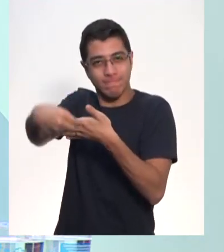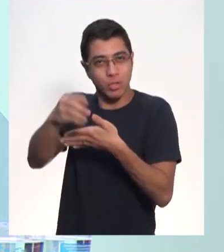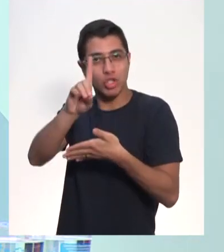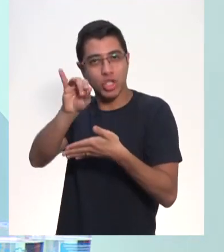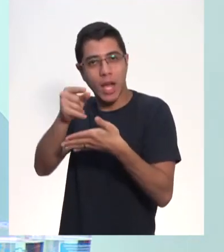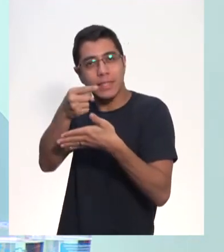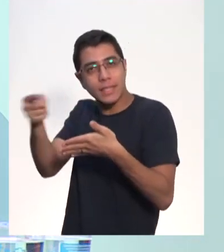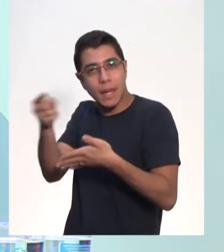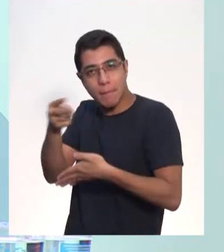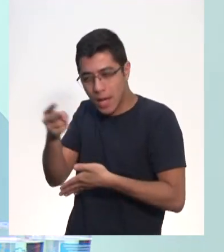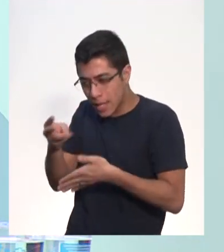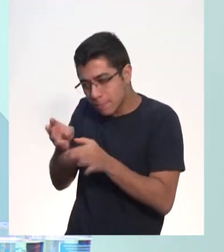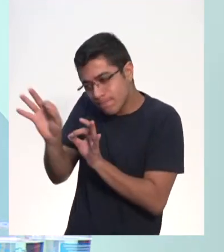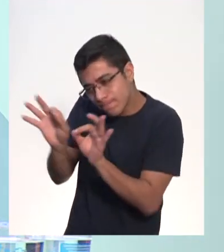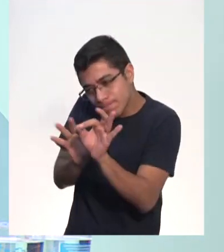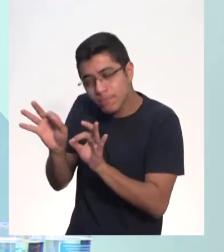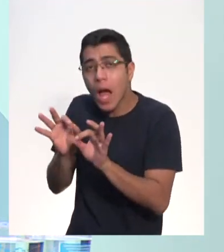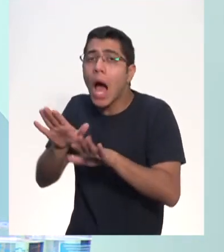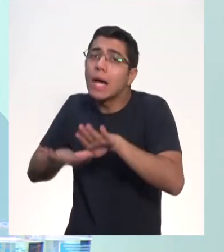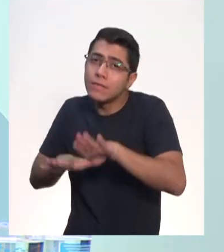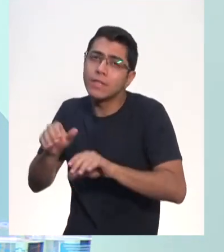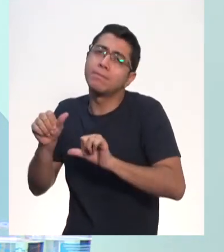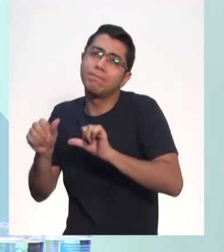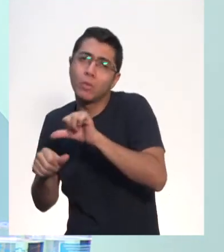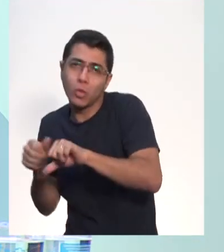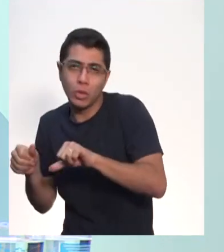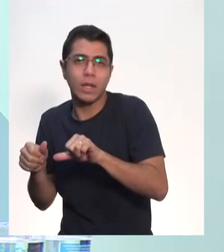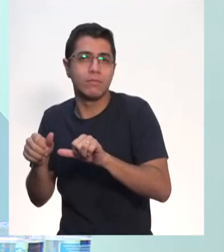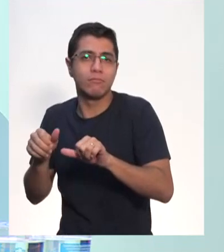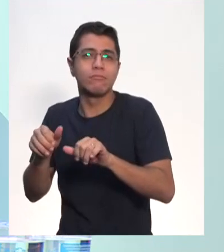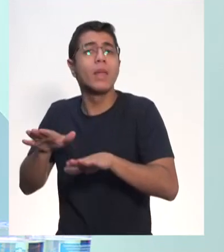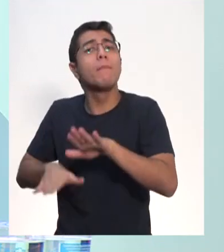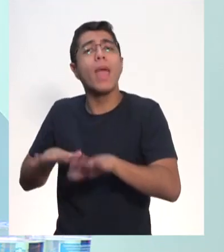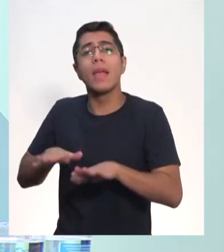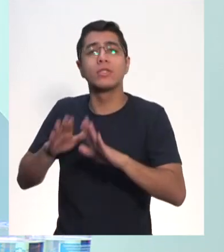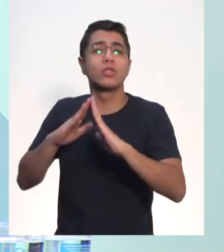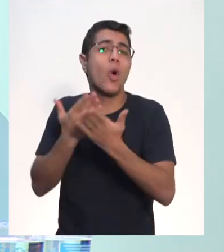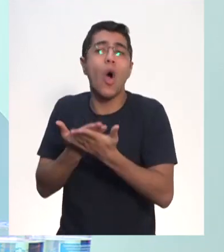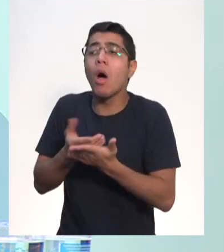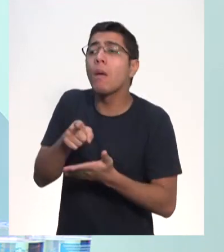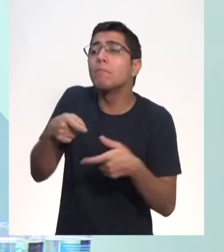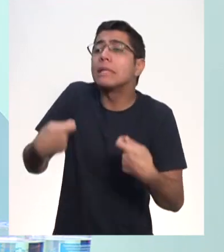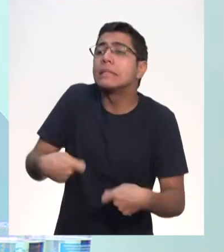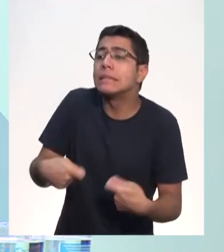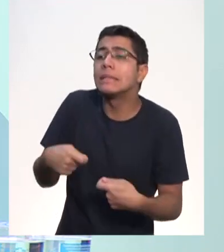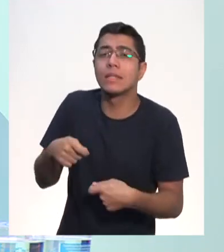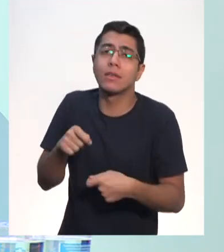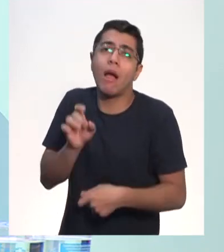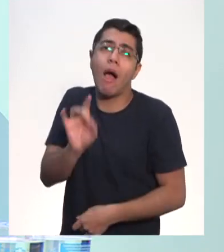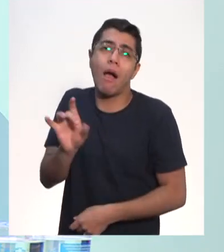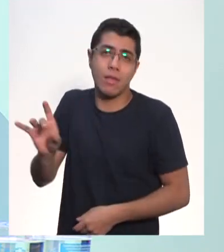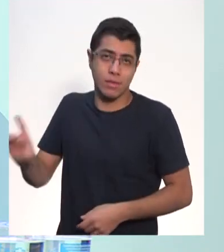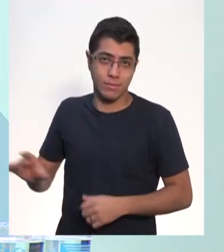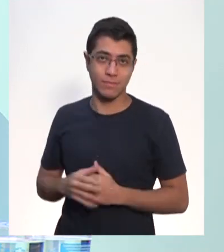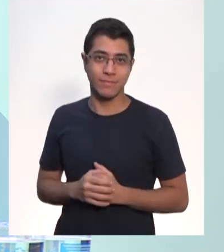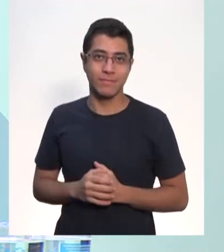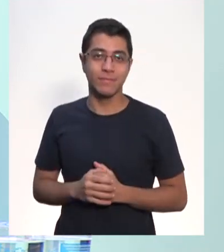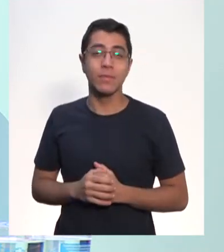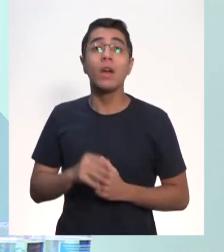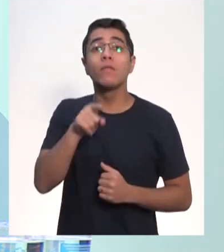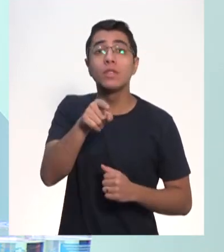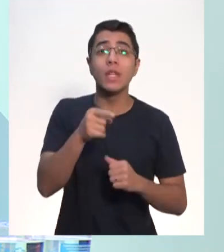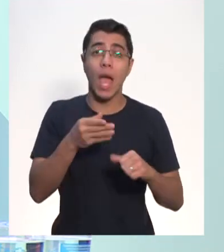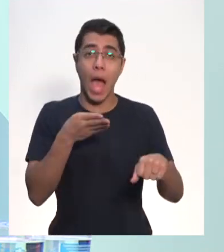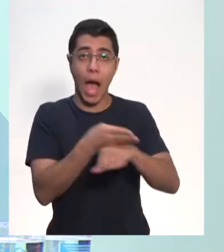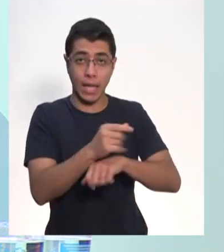escolar. Quando vocês acessarem as pautas, elas estão disponíveis lá e elas seguem o Currículo Paulista.